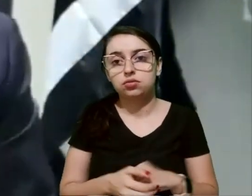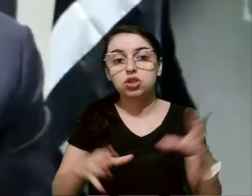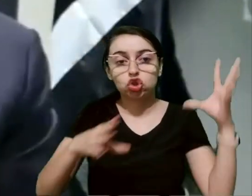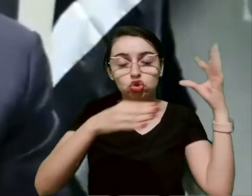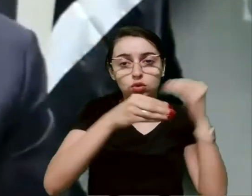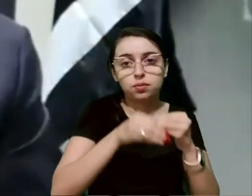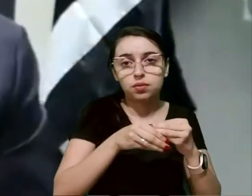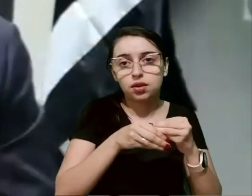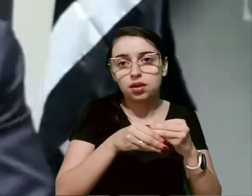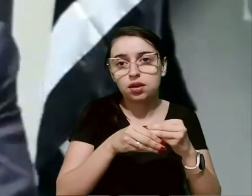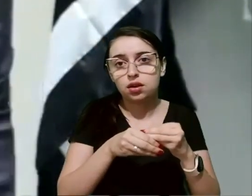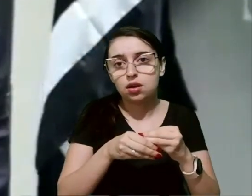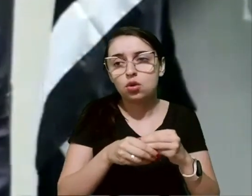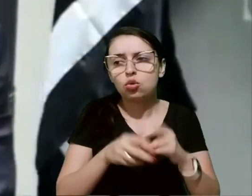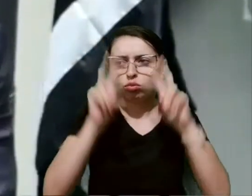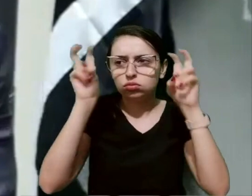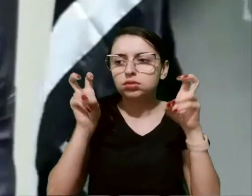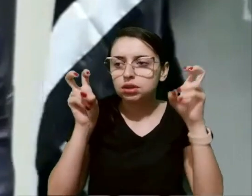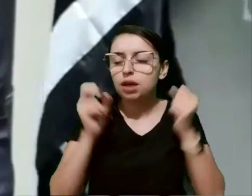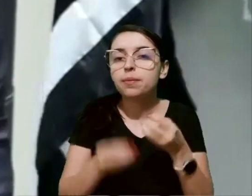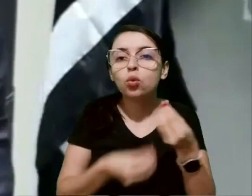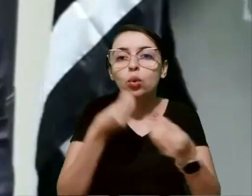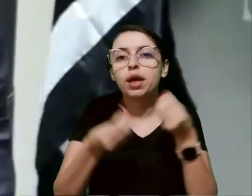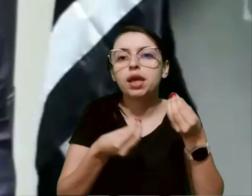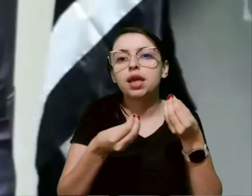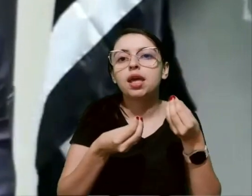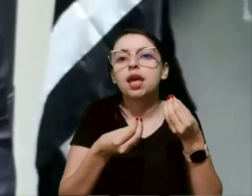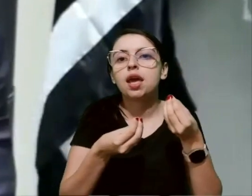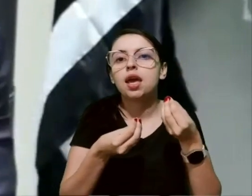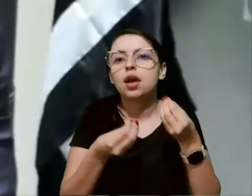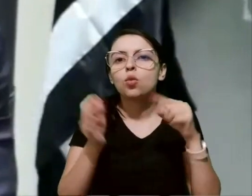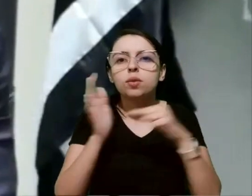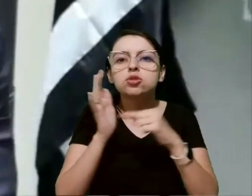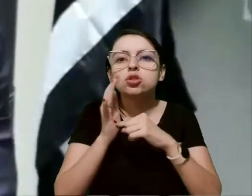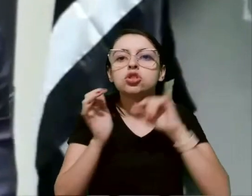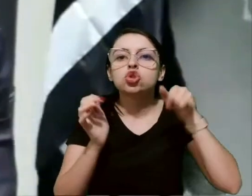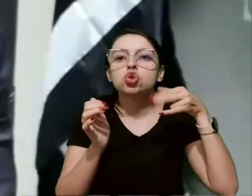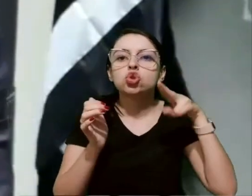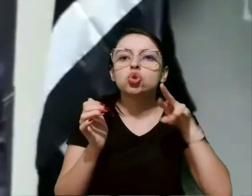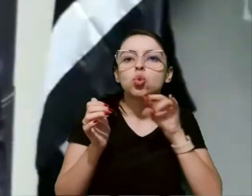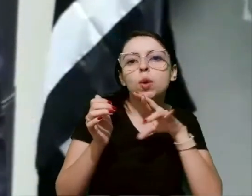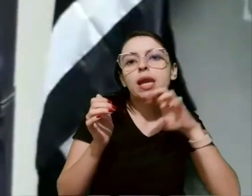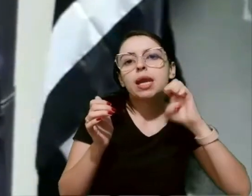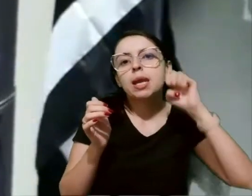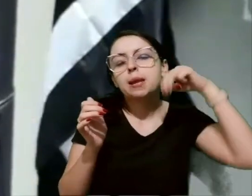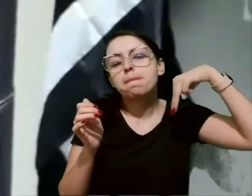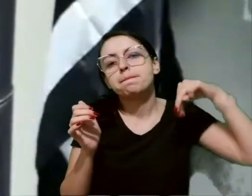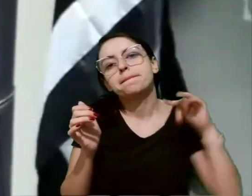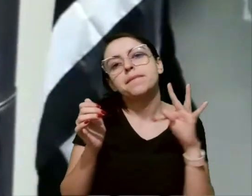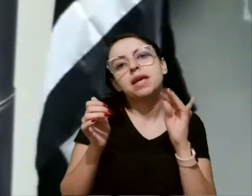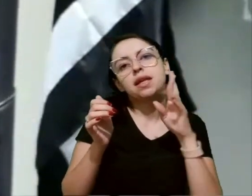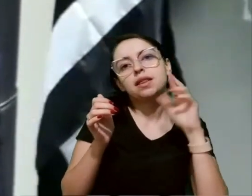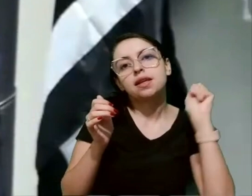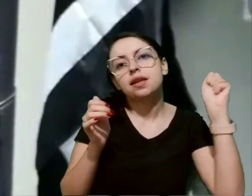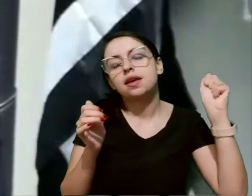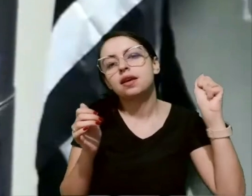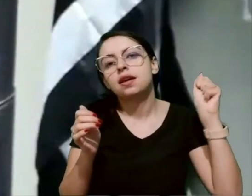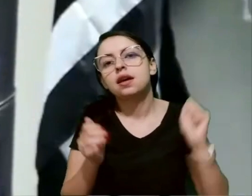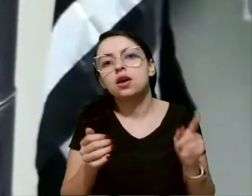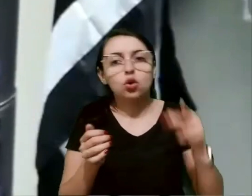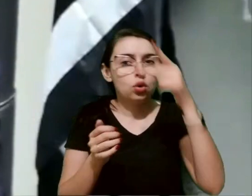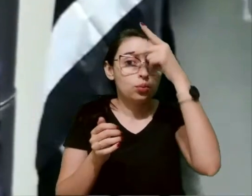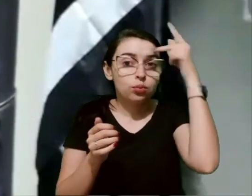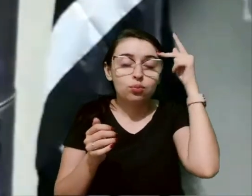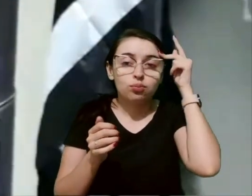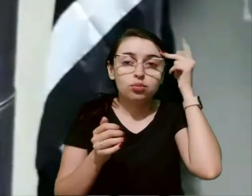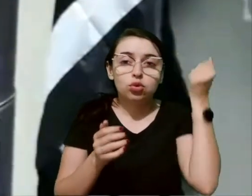resumindo um pouco desse conceito do que é a proposta de jurimetria, ela é uma tentativa de humanização do direito.